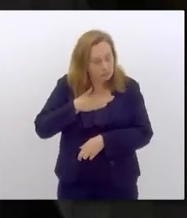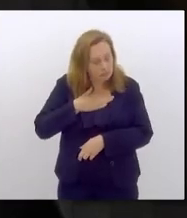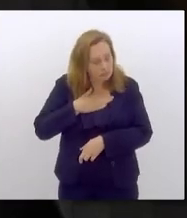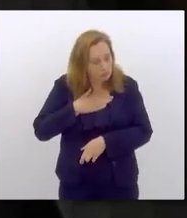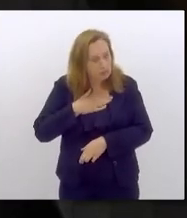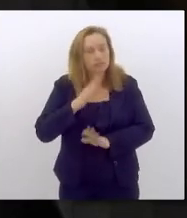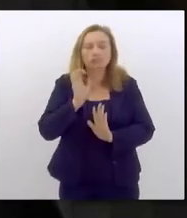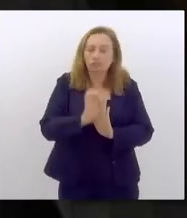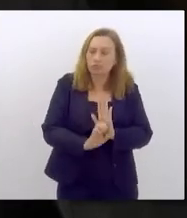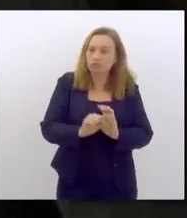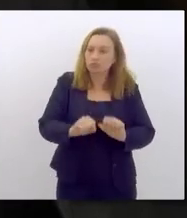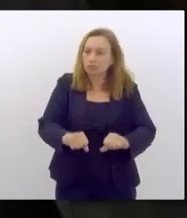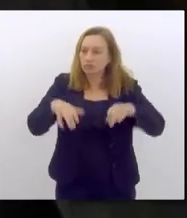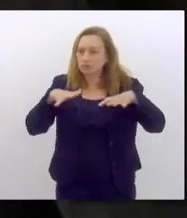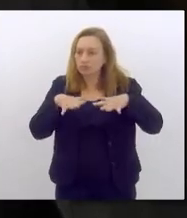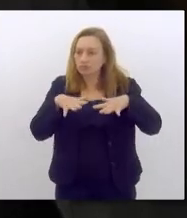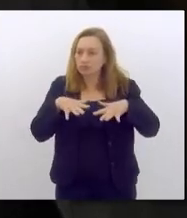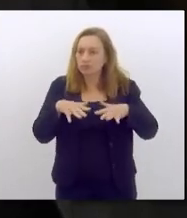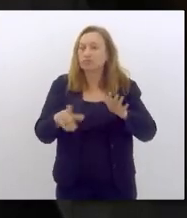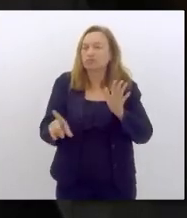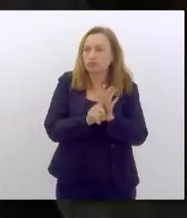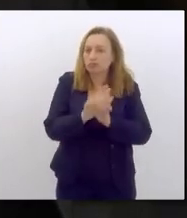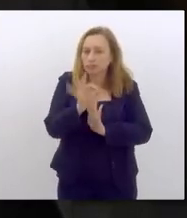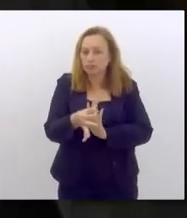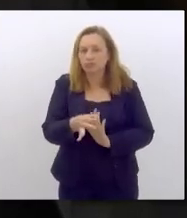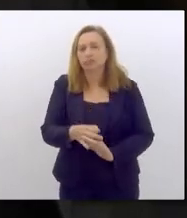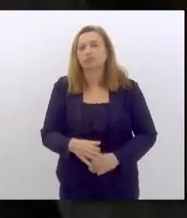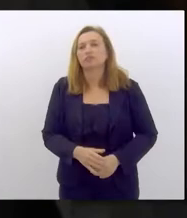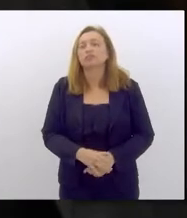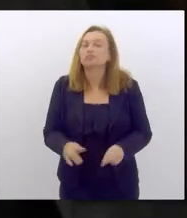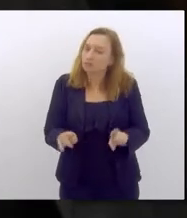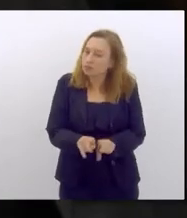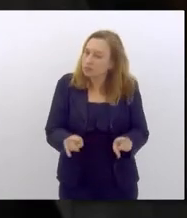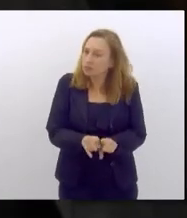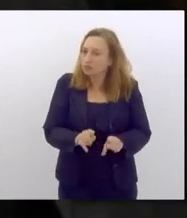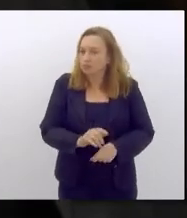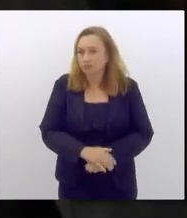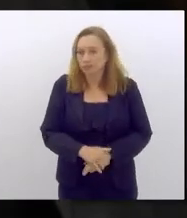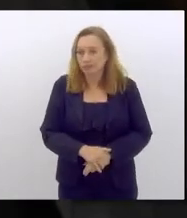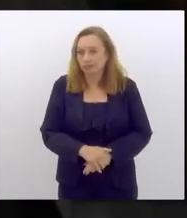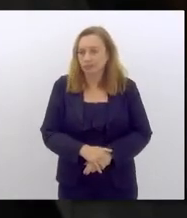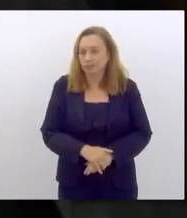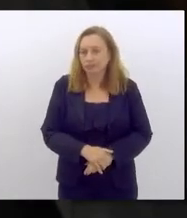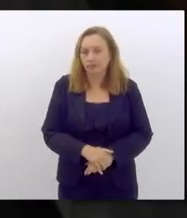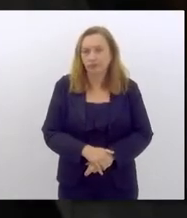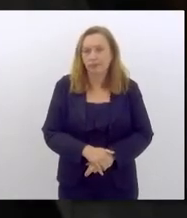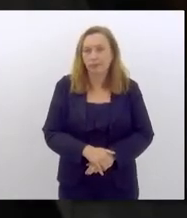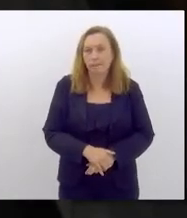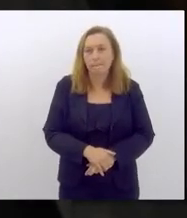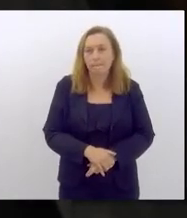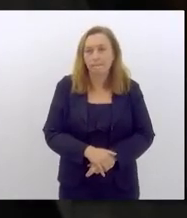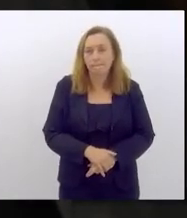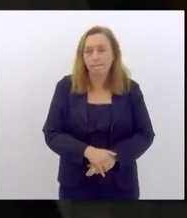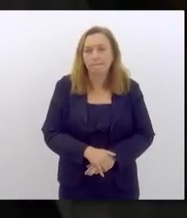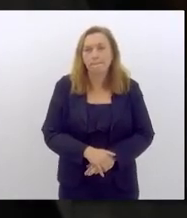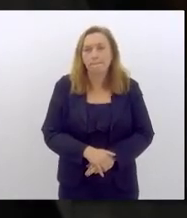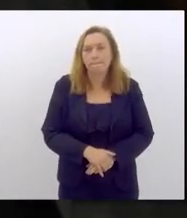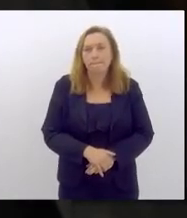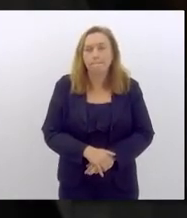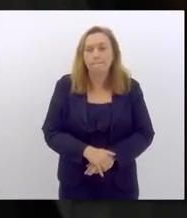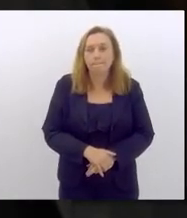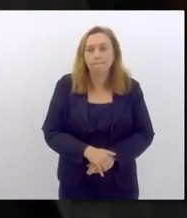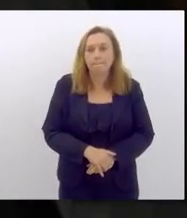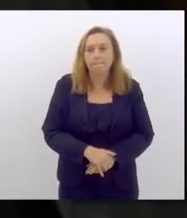nas emendas de plenário, que terá que ser por lei específica. E, além disso, na definição minudente